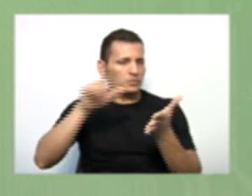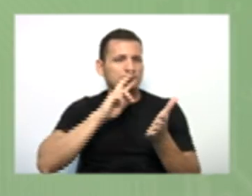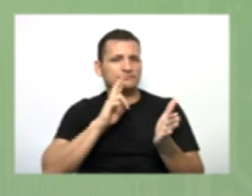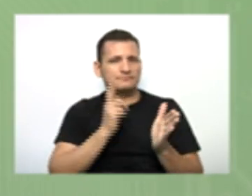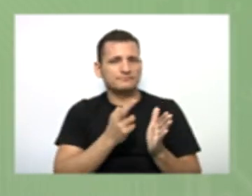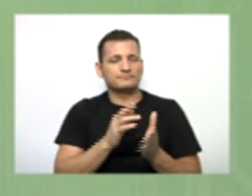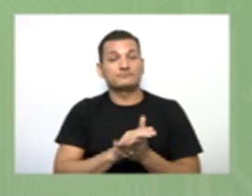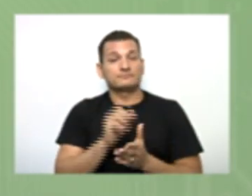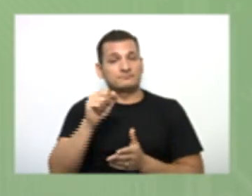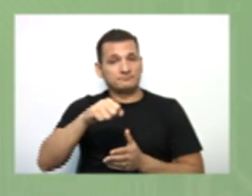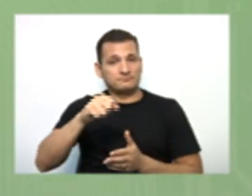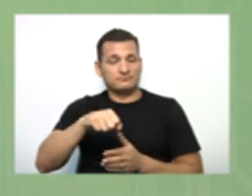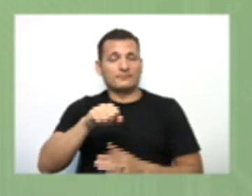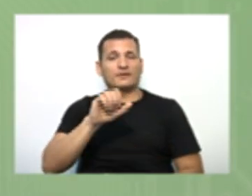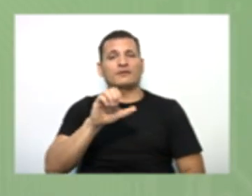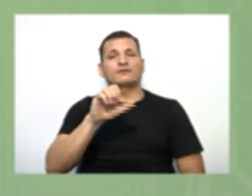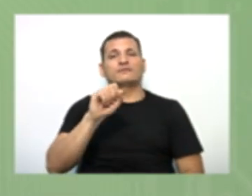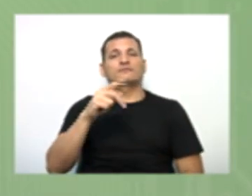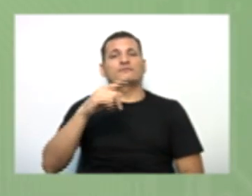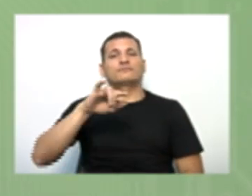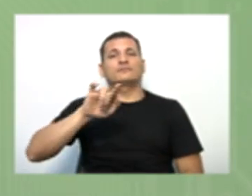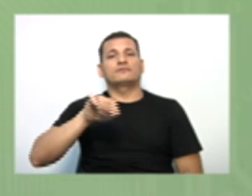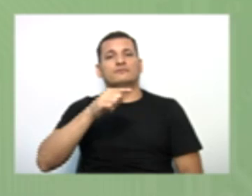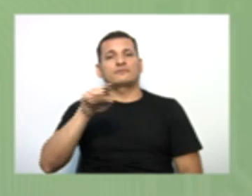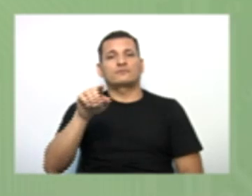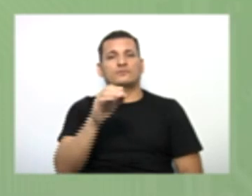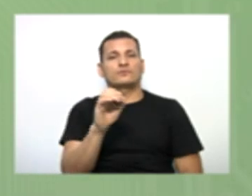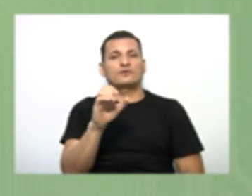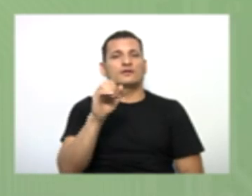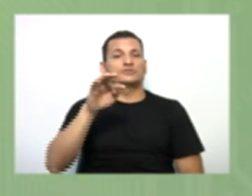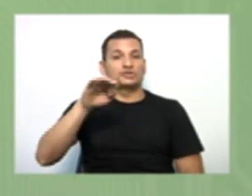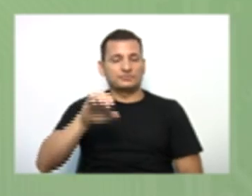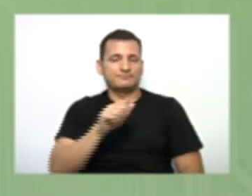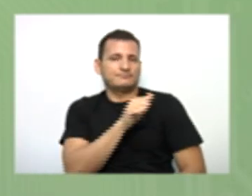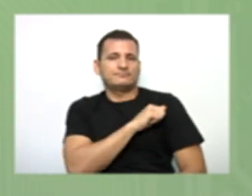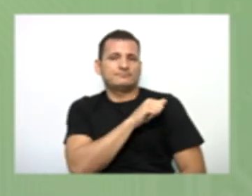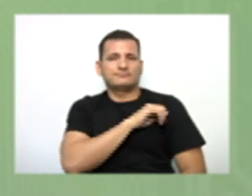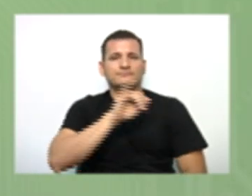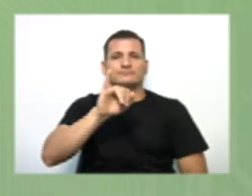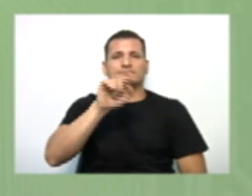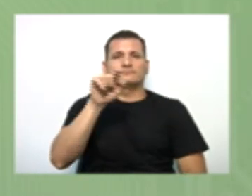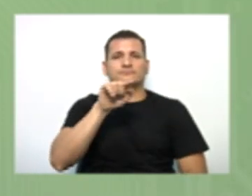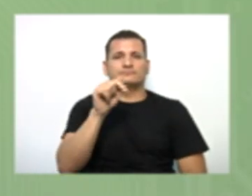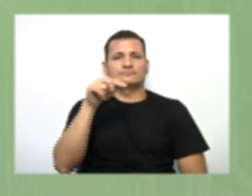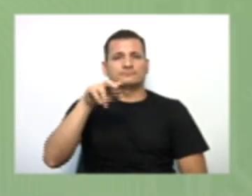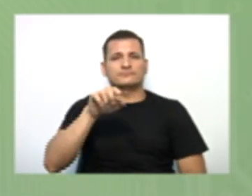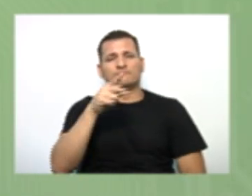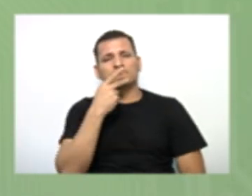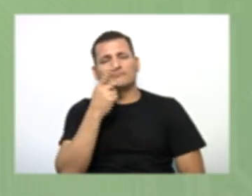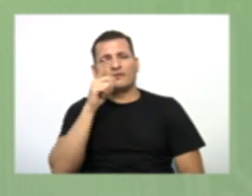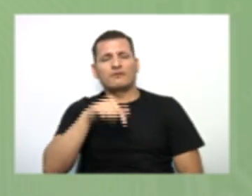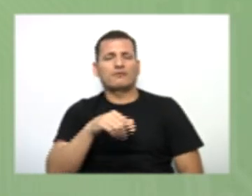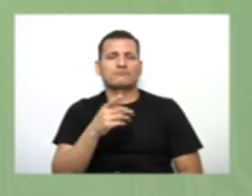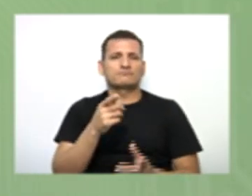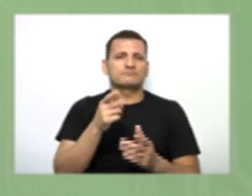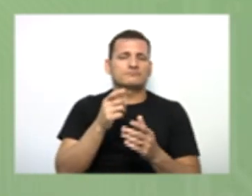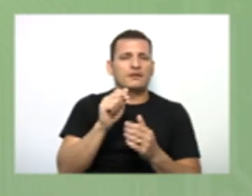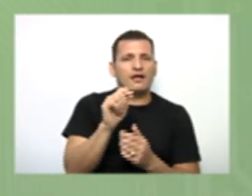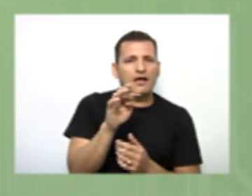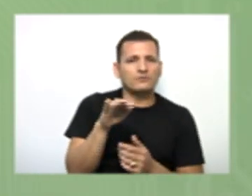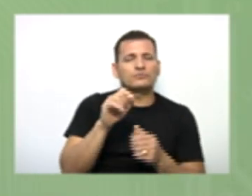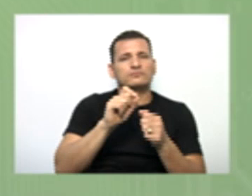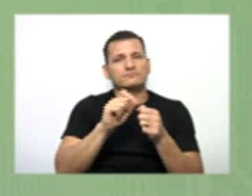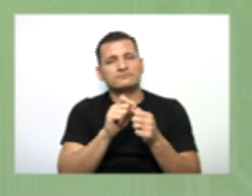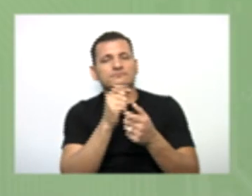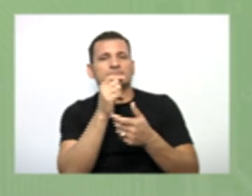Sim, Espigão do Oeste aqui, ó. O aluno Isaac, a resposta é o ato ou efeito de percorrer o hipertexto, né? Muito bem.